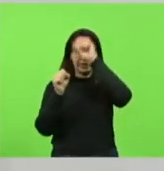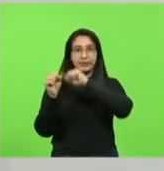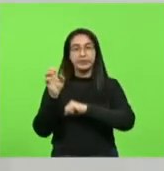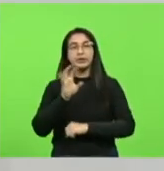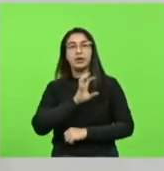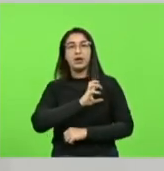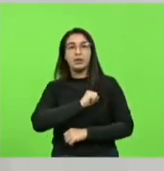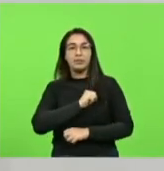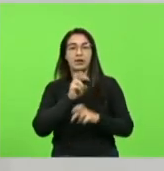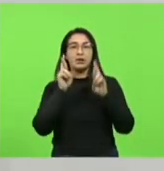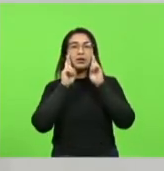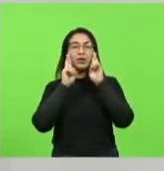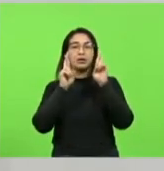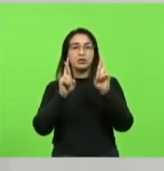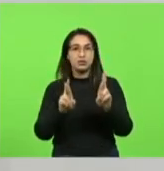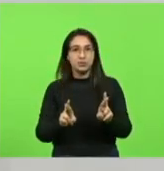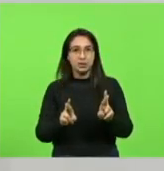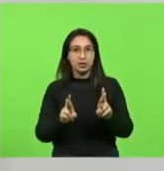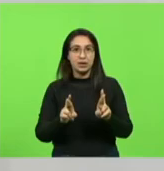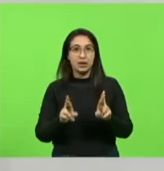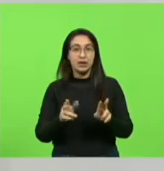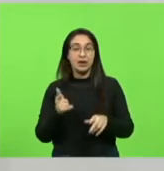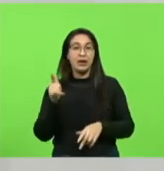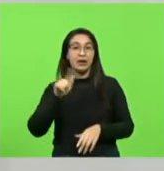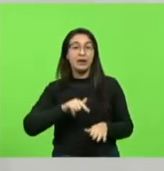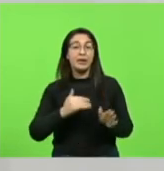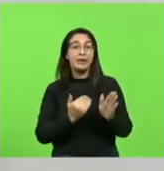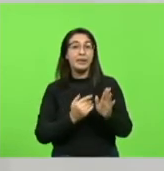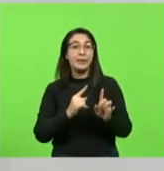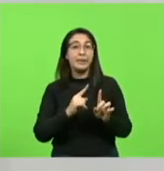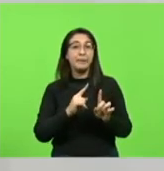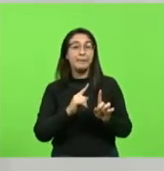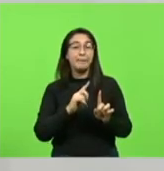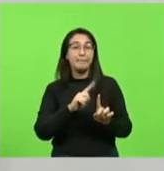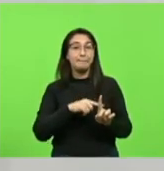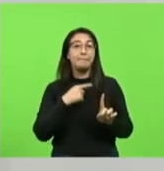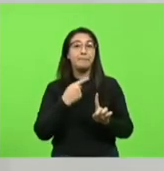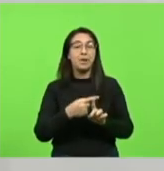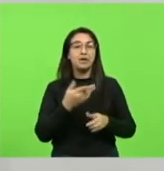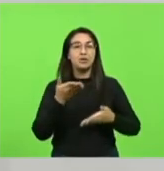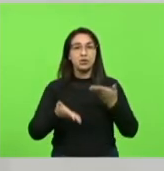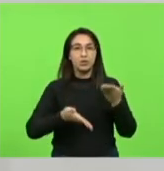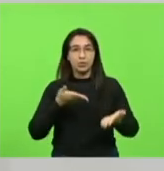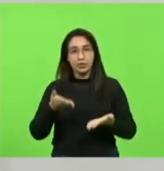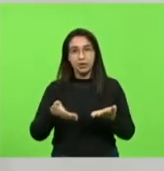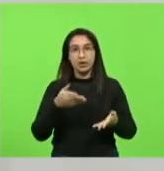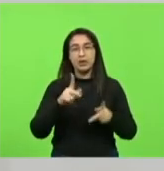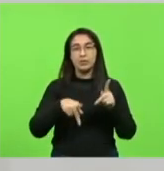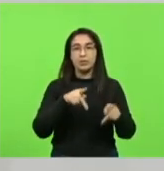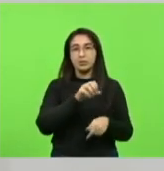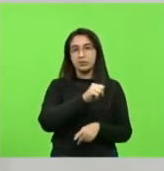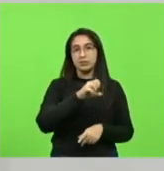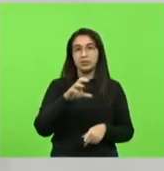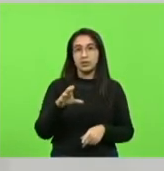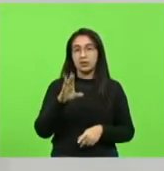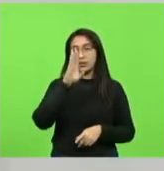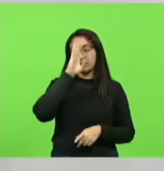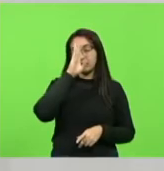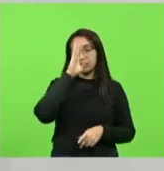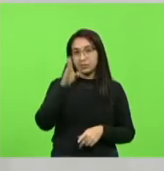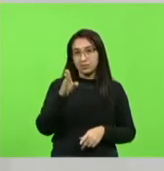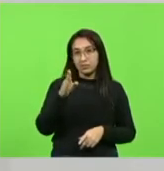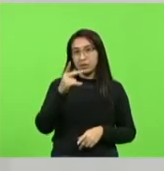a respeitar, mas, acima de tudo, cuidar bem do povo catarinense, principalmente das